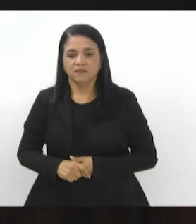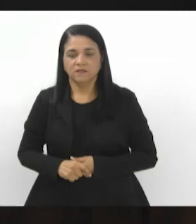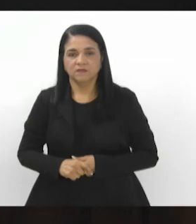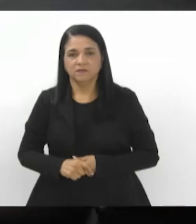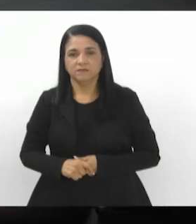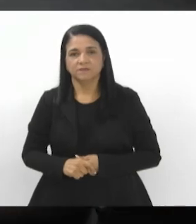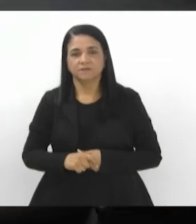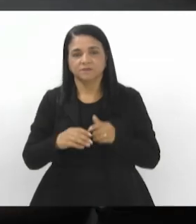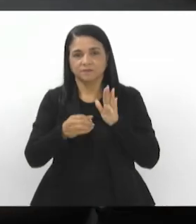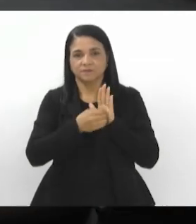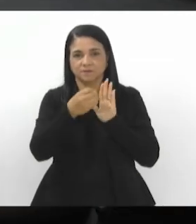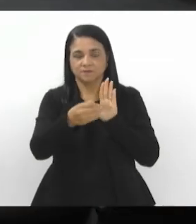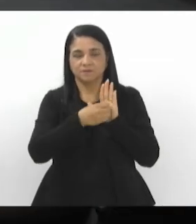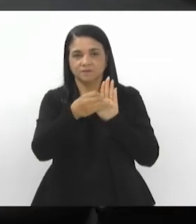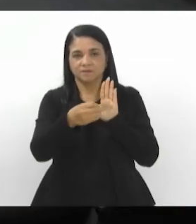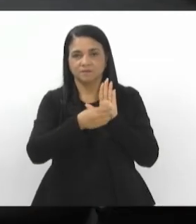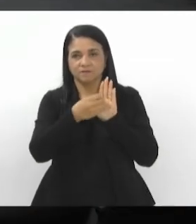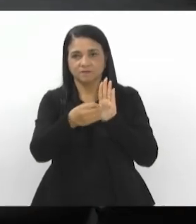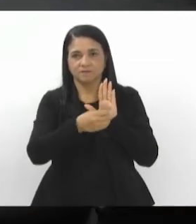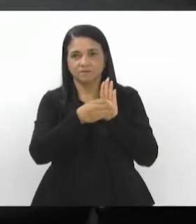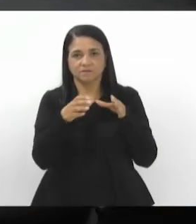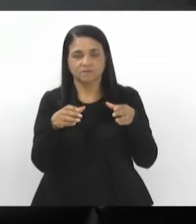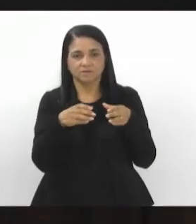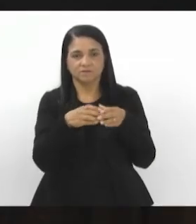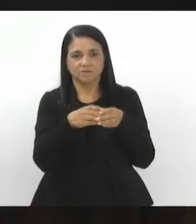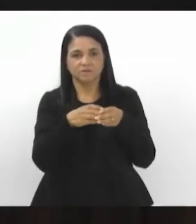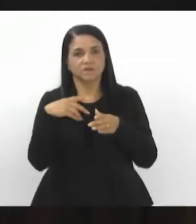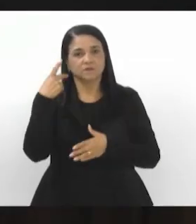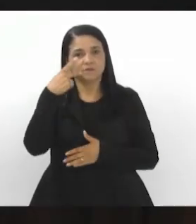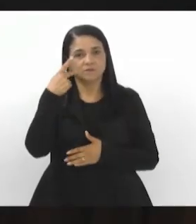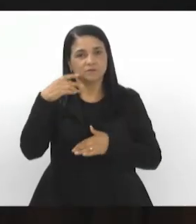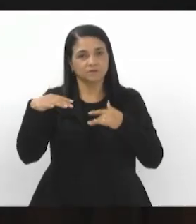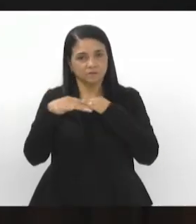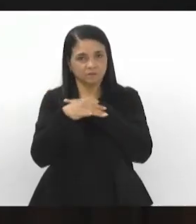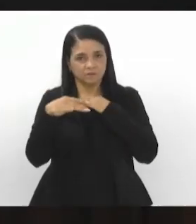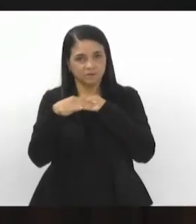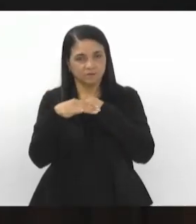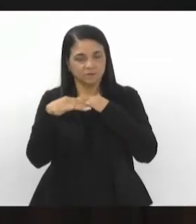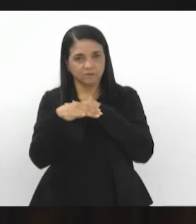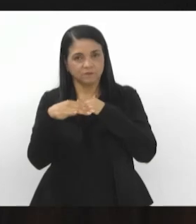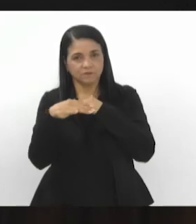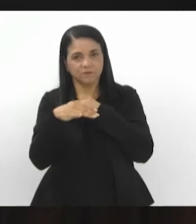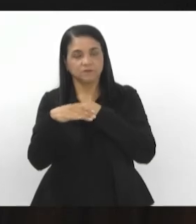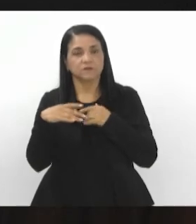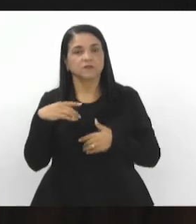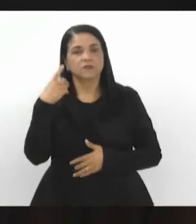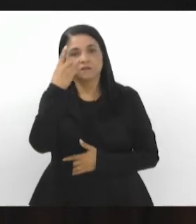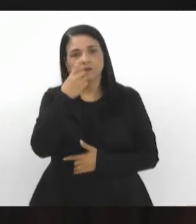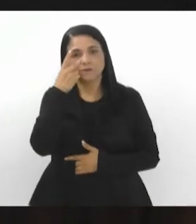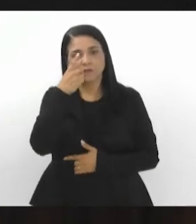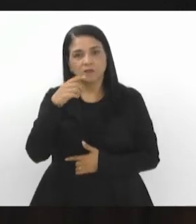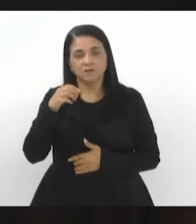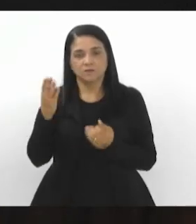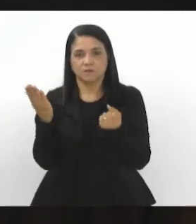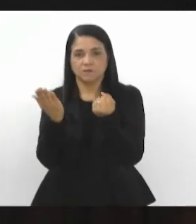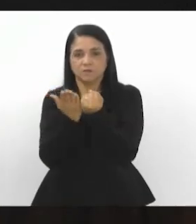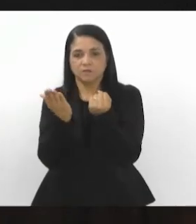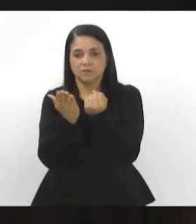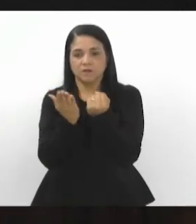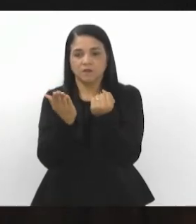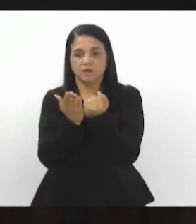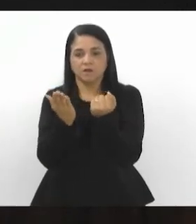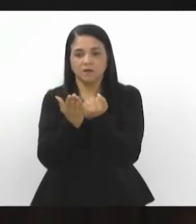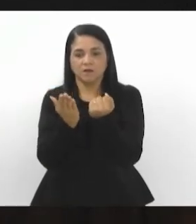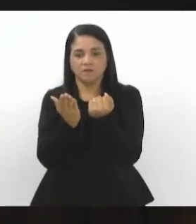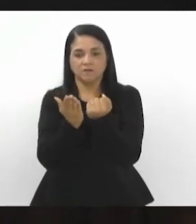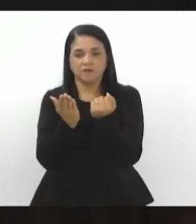Para emitir parecer pela Comissão de Política Urbana, deputado Samuel Malafaia, por